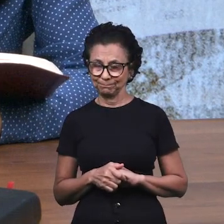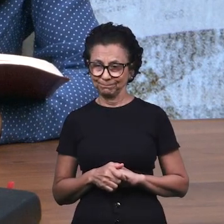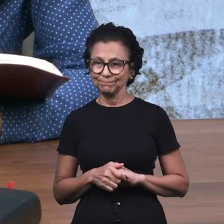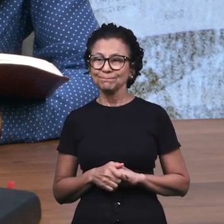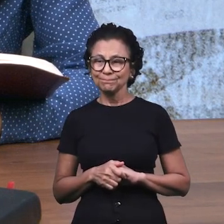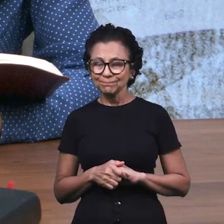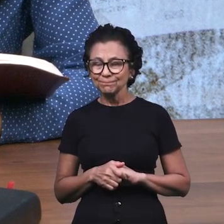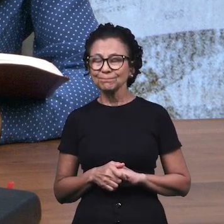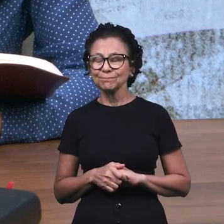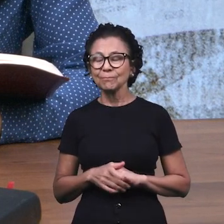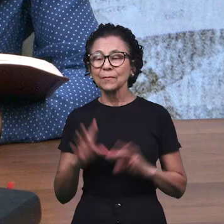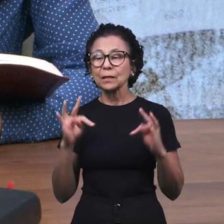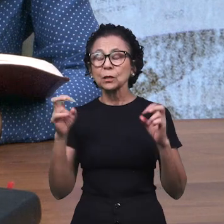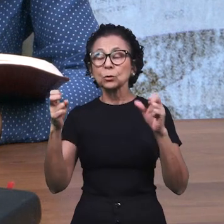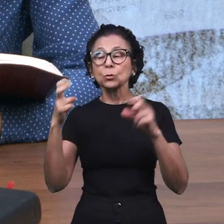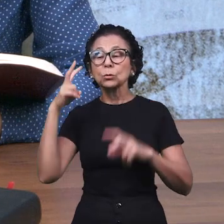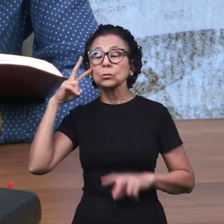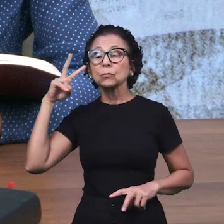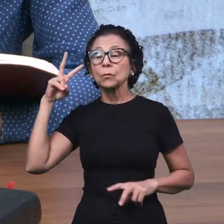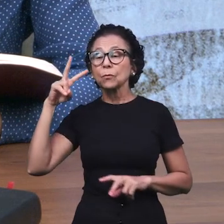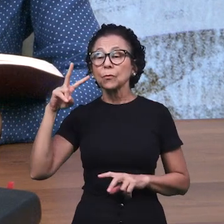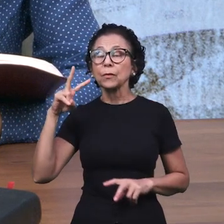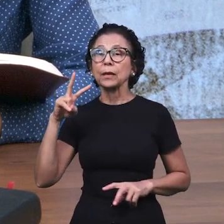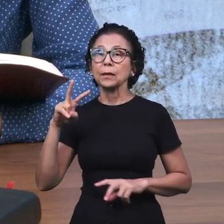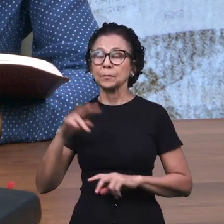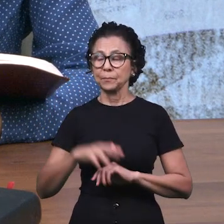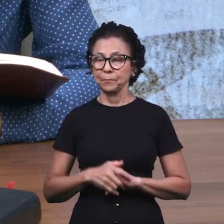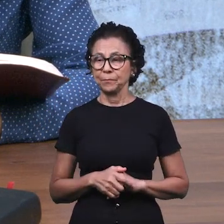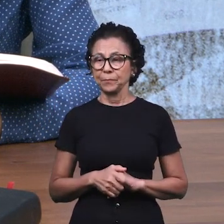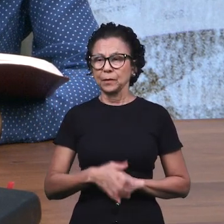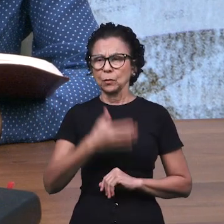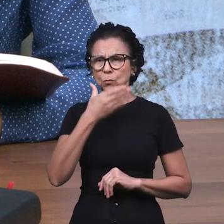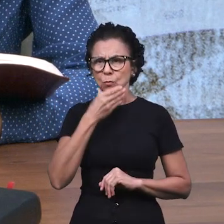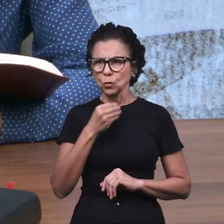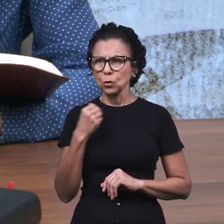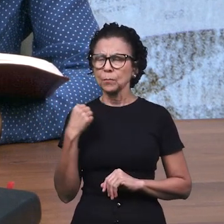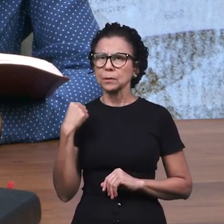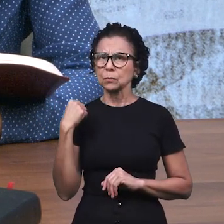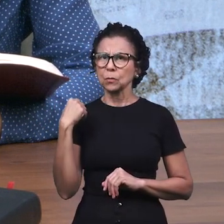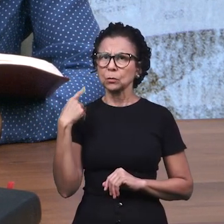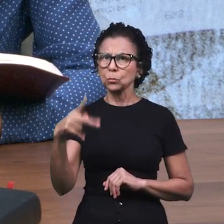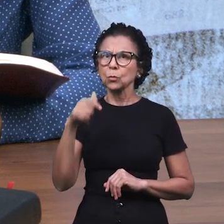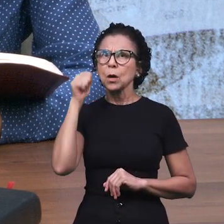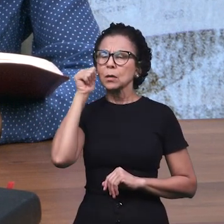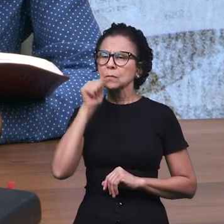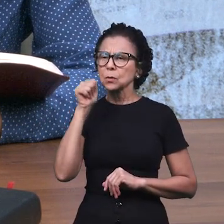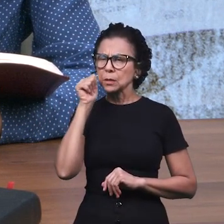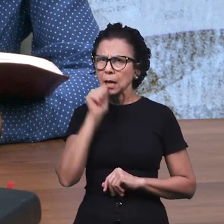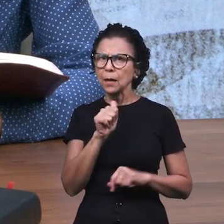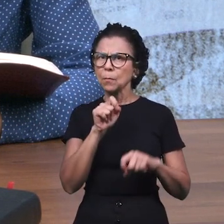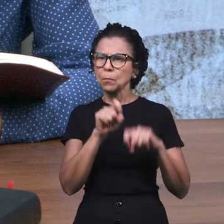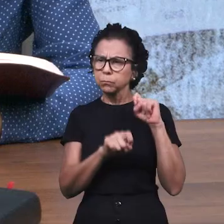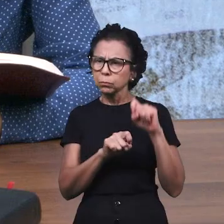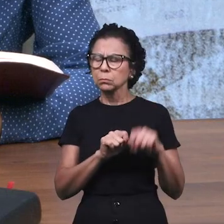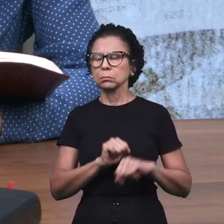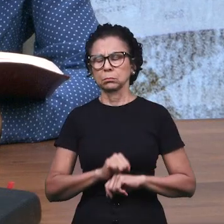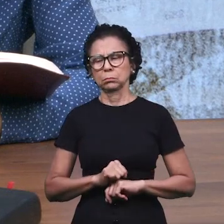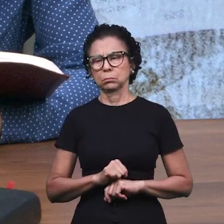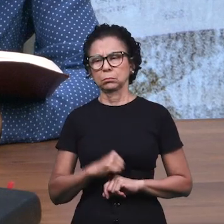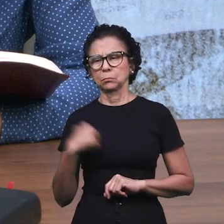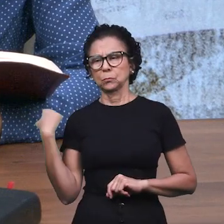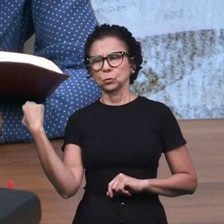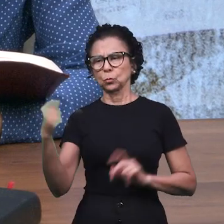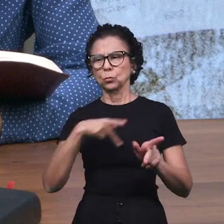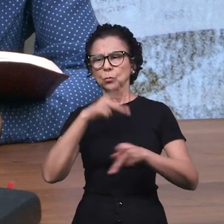Porque tu o fizeste em oculto, mas eu farei este negócio perante todo Israel e perante o